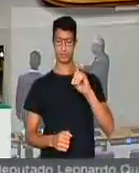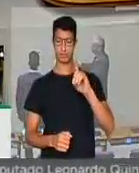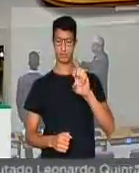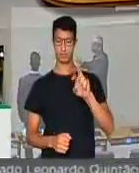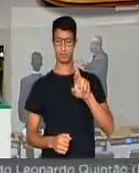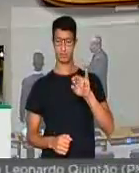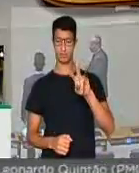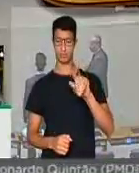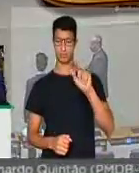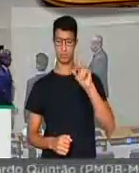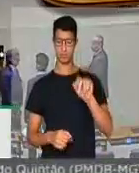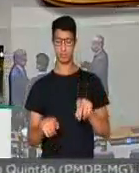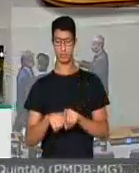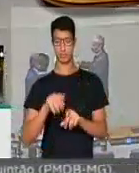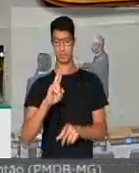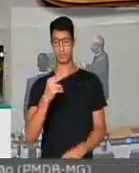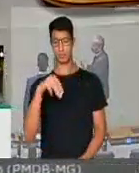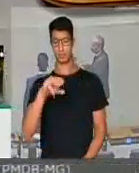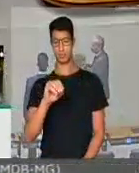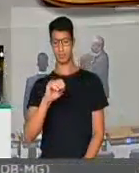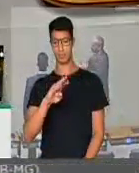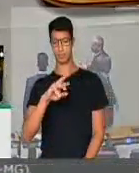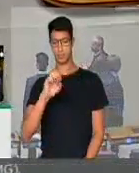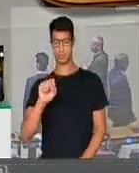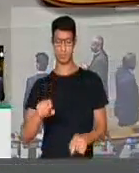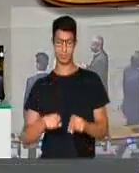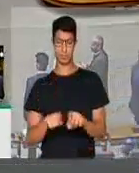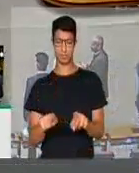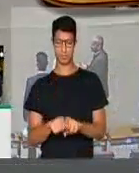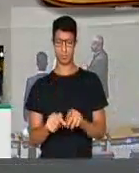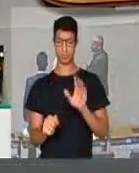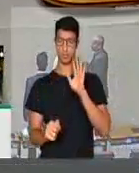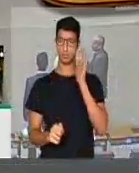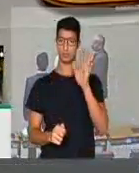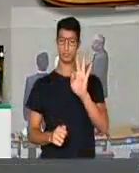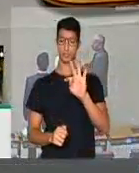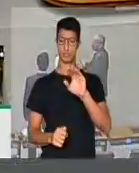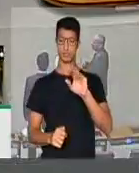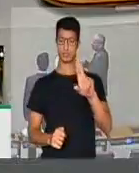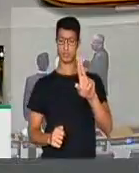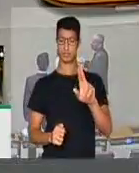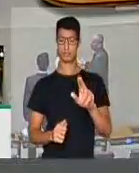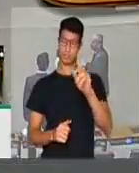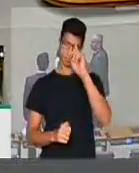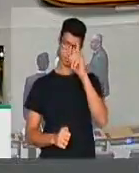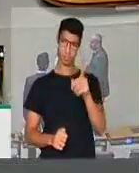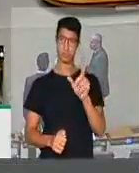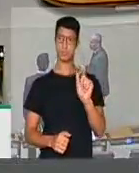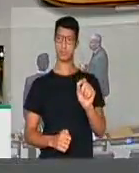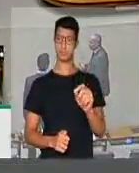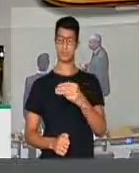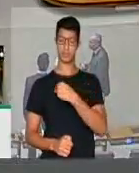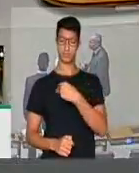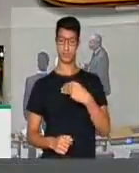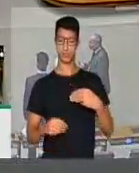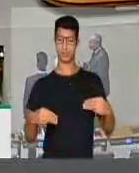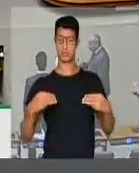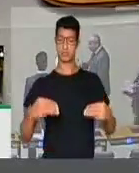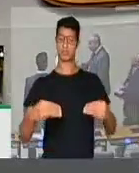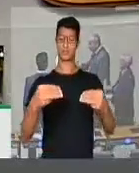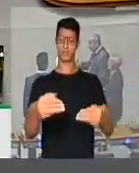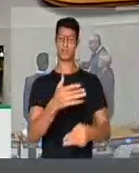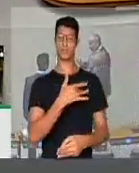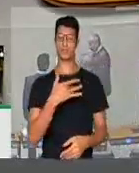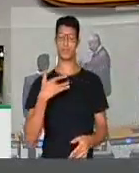a Hemobras, e a empresa Shire. A decisão do TCU determina que o Ministério da